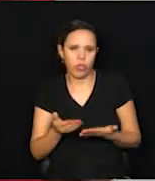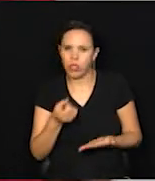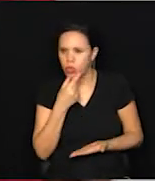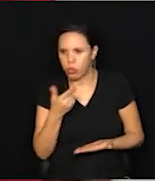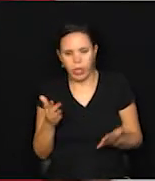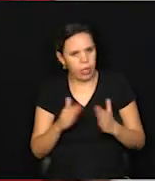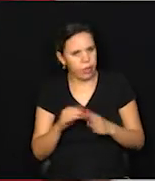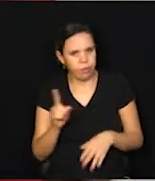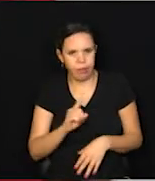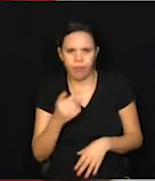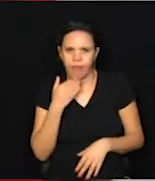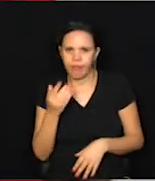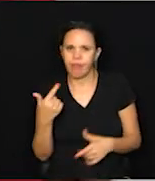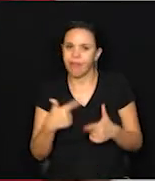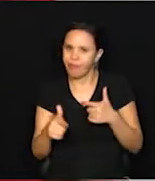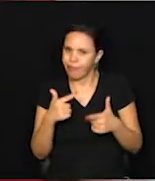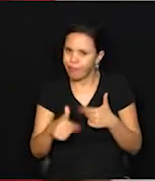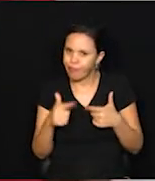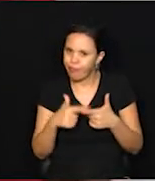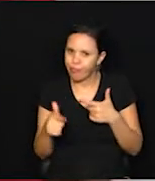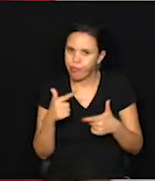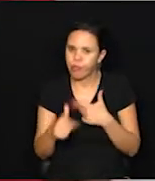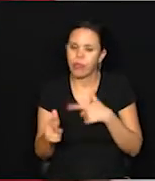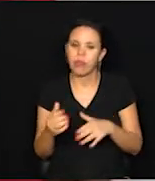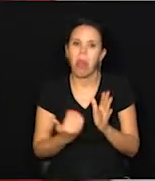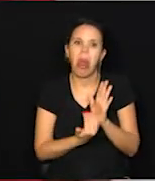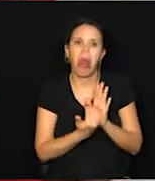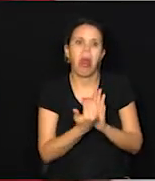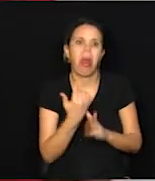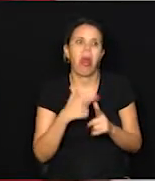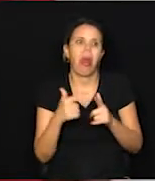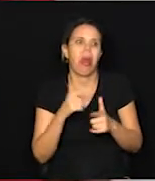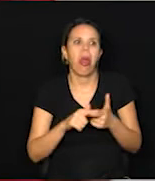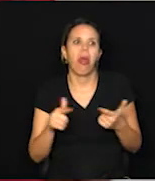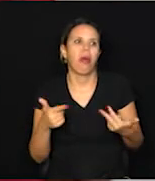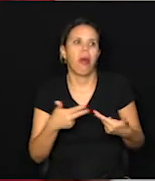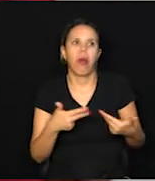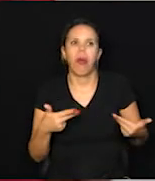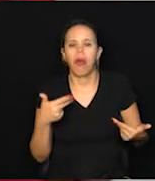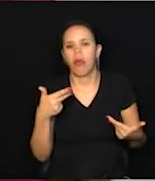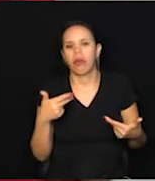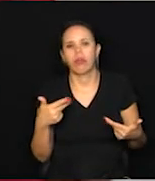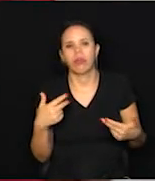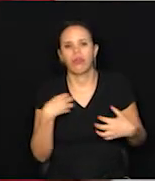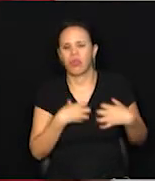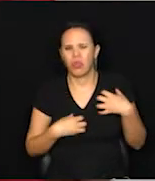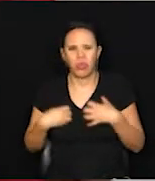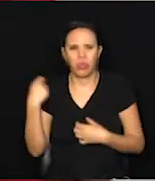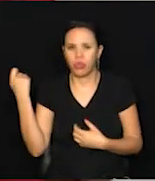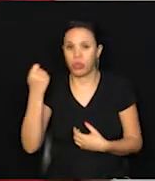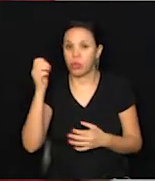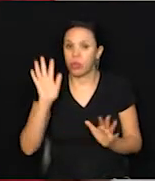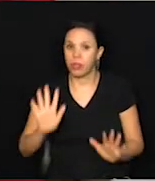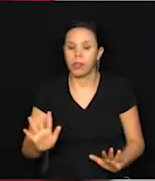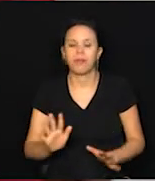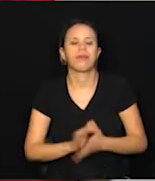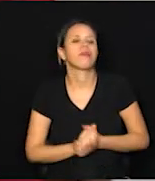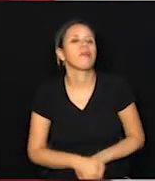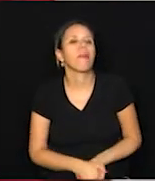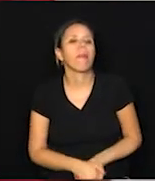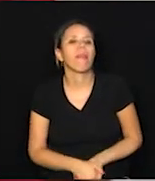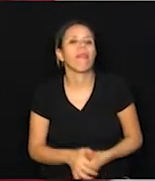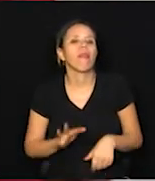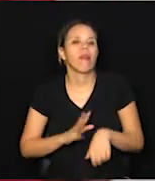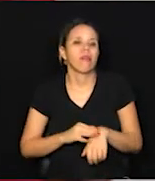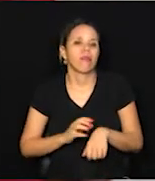em casa, isso vai dar problema, isso aí só vai aumentar a hiperglicemia, vai trazer efeitos colaterais gravíssimos. A doença,